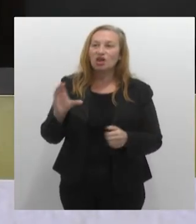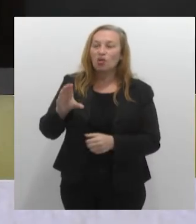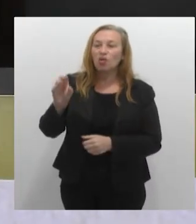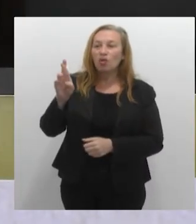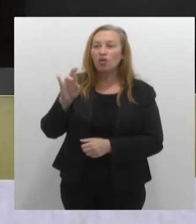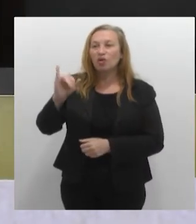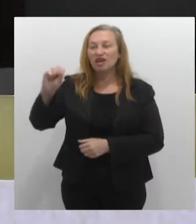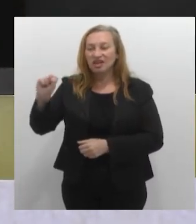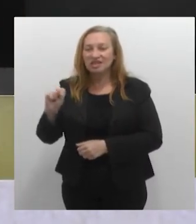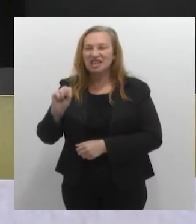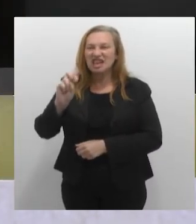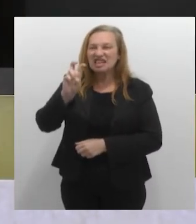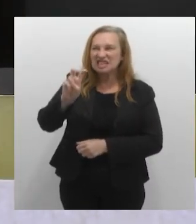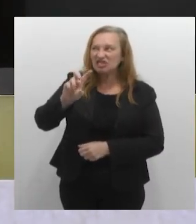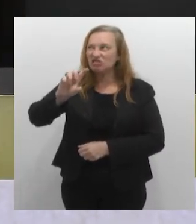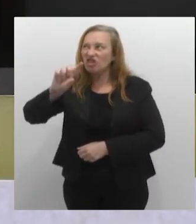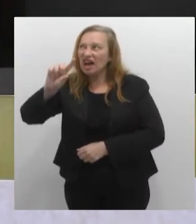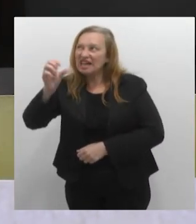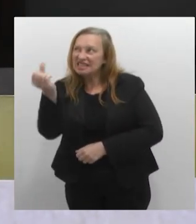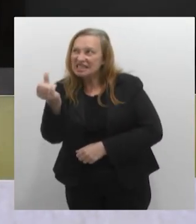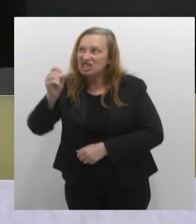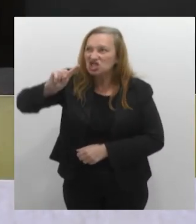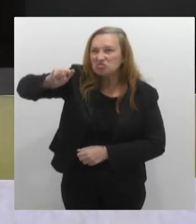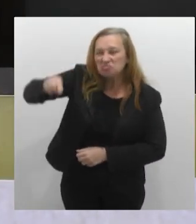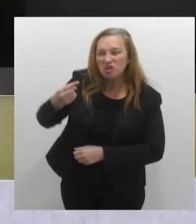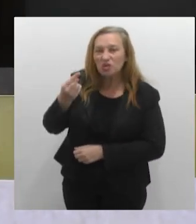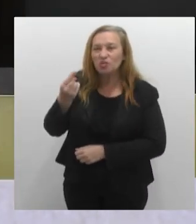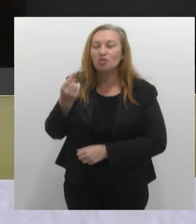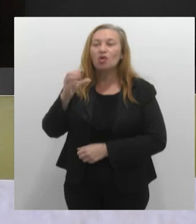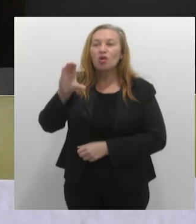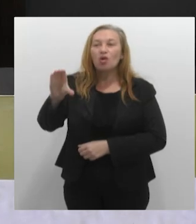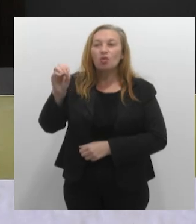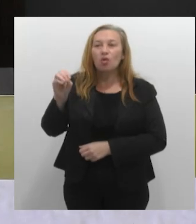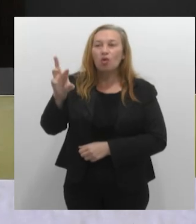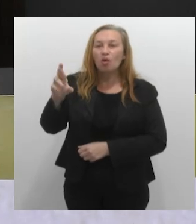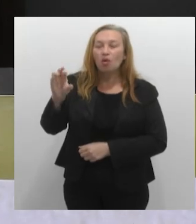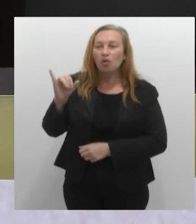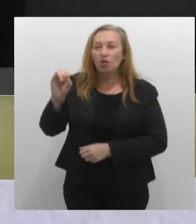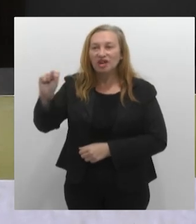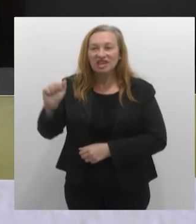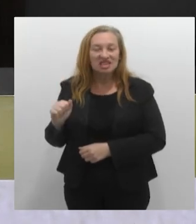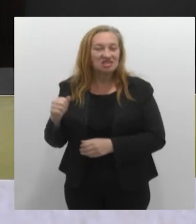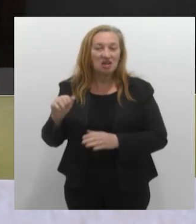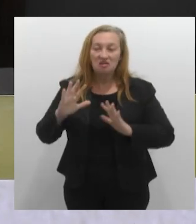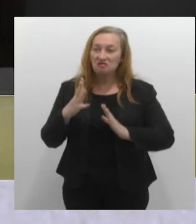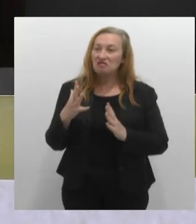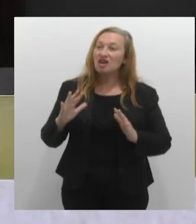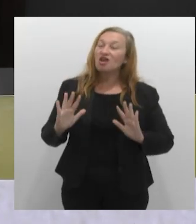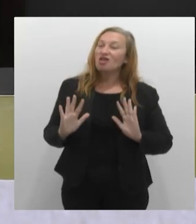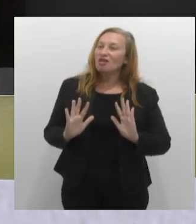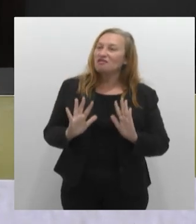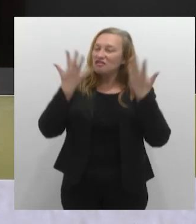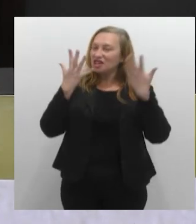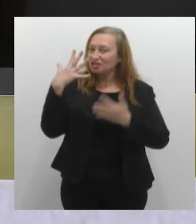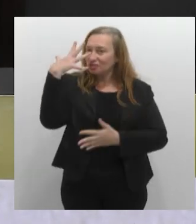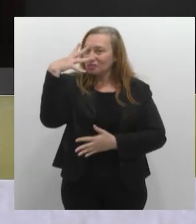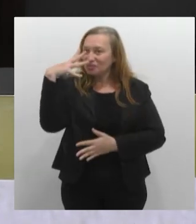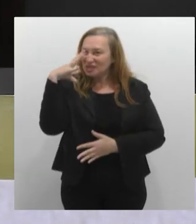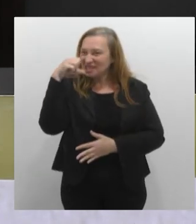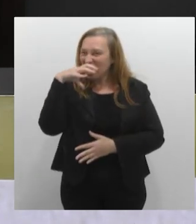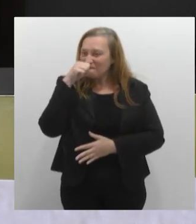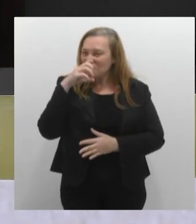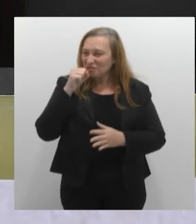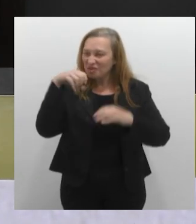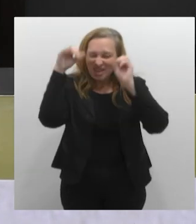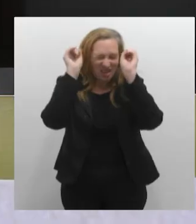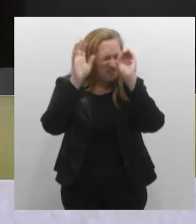6 mil coroinhas, minha gente. Quem acompanhou essa festa no sábado foi uma coisa de, olha, foi muita